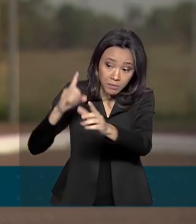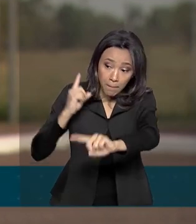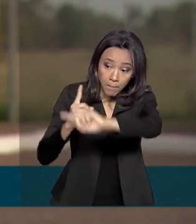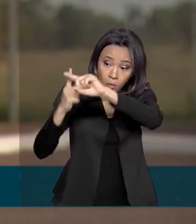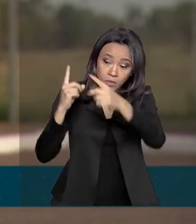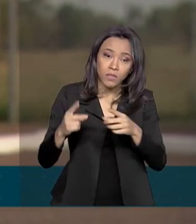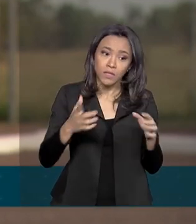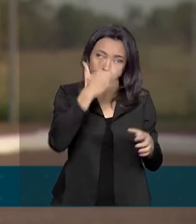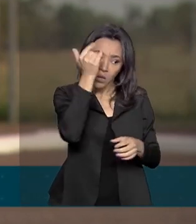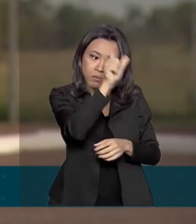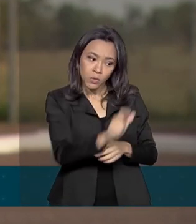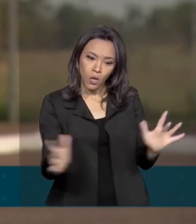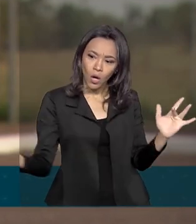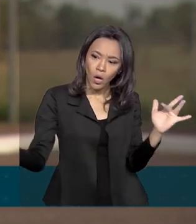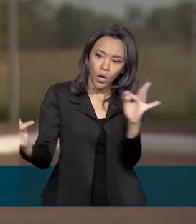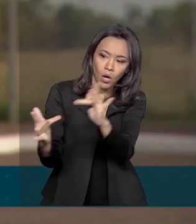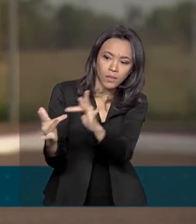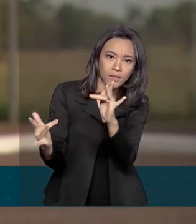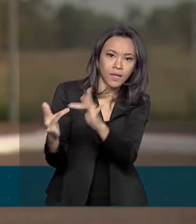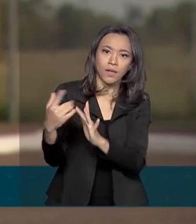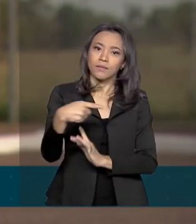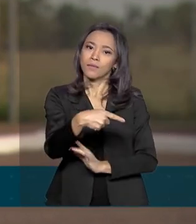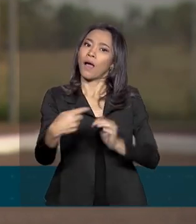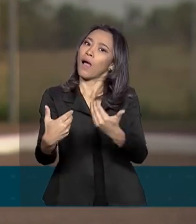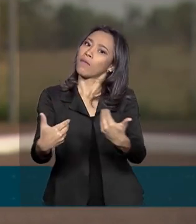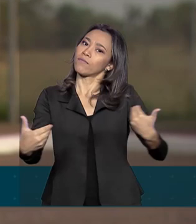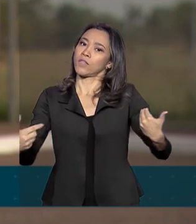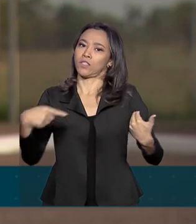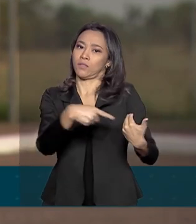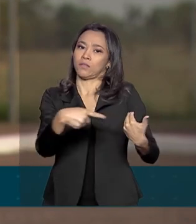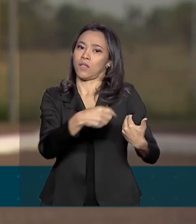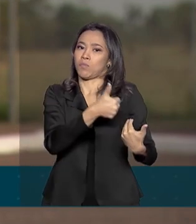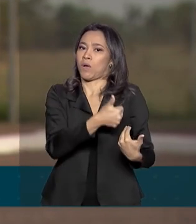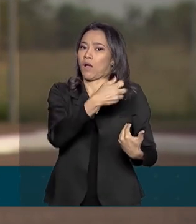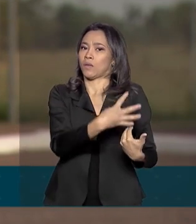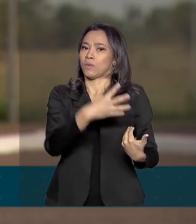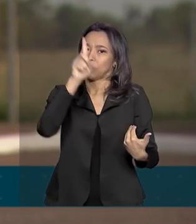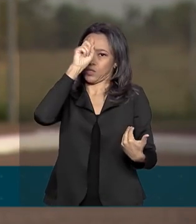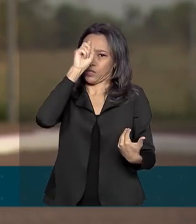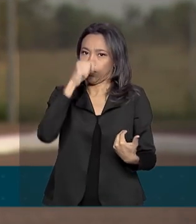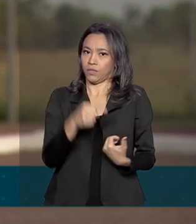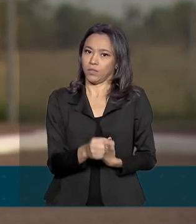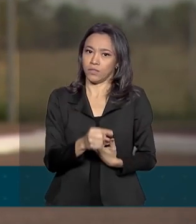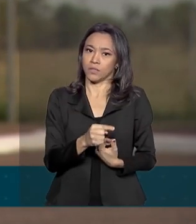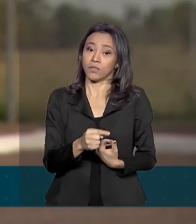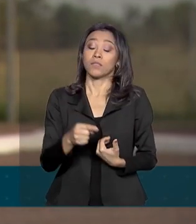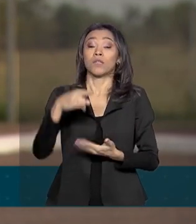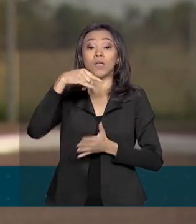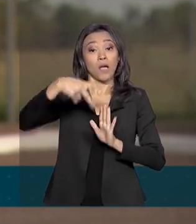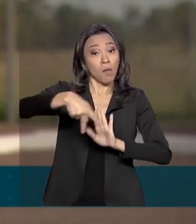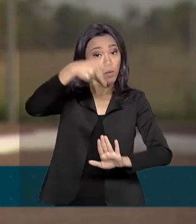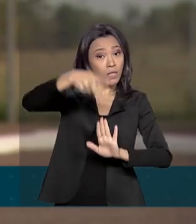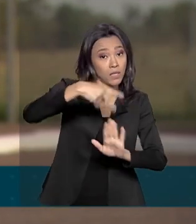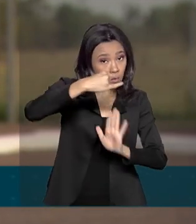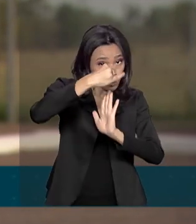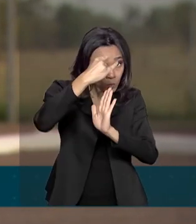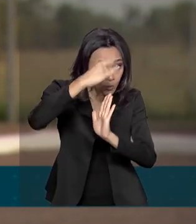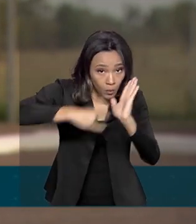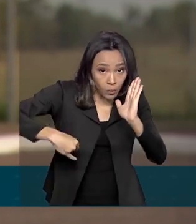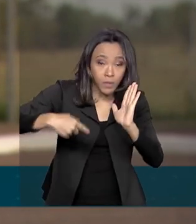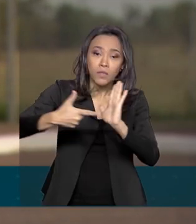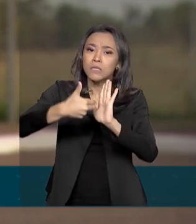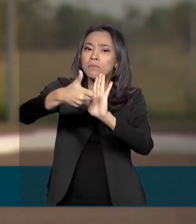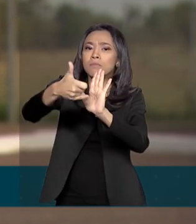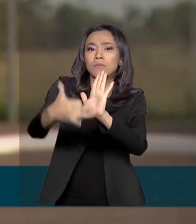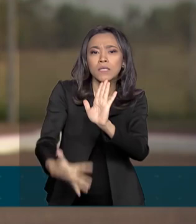contato com uma pessoa infectada deve ficar afastado por 14 dias. A portaria define ainda o que é